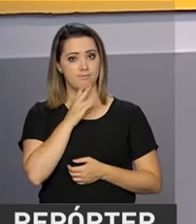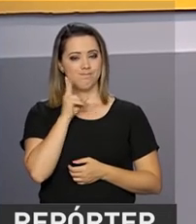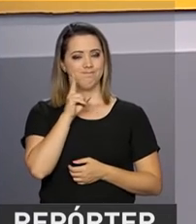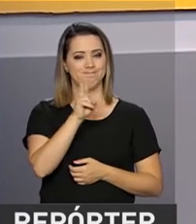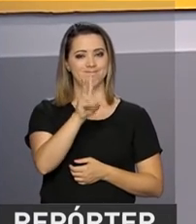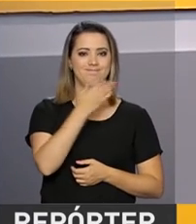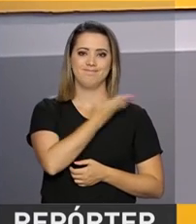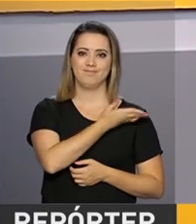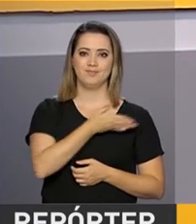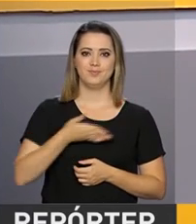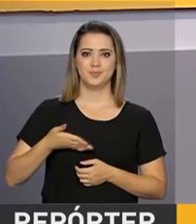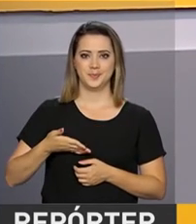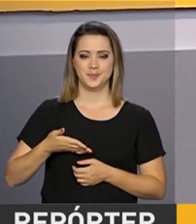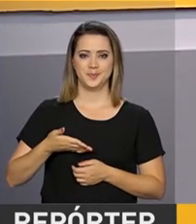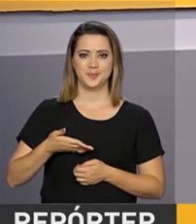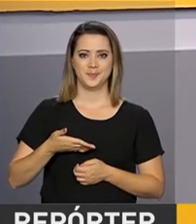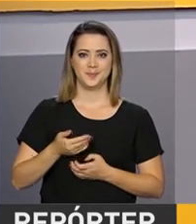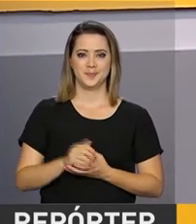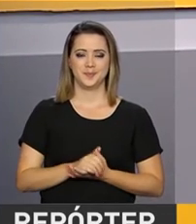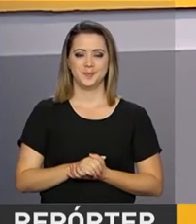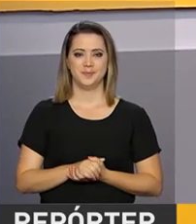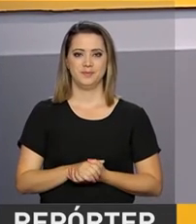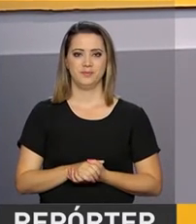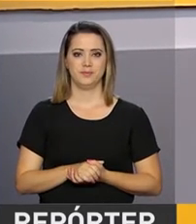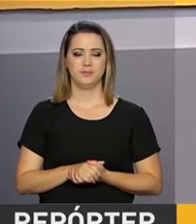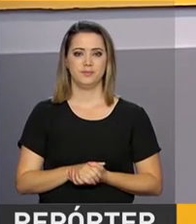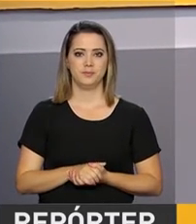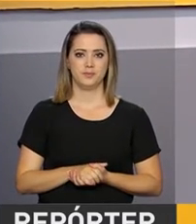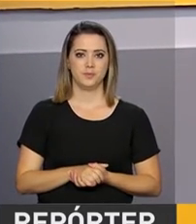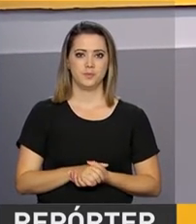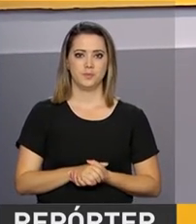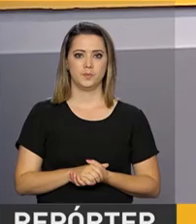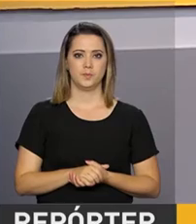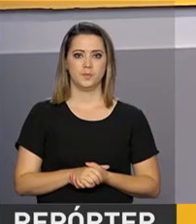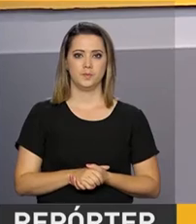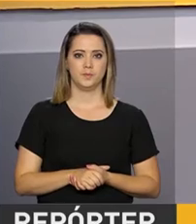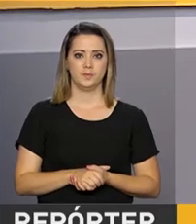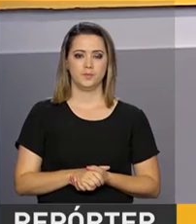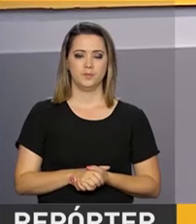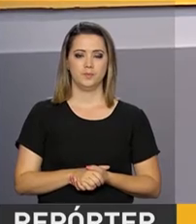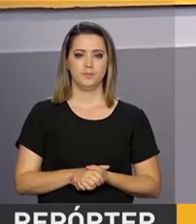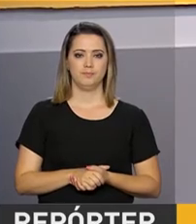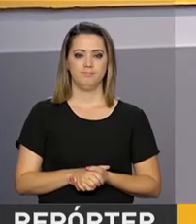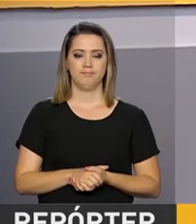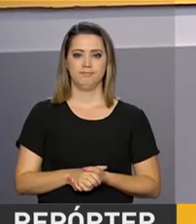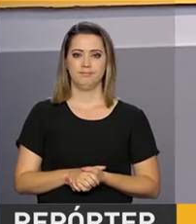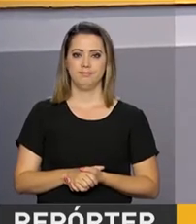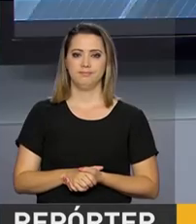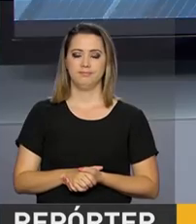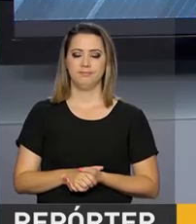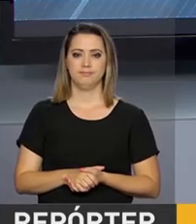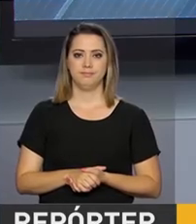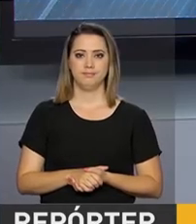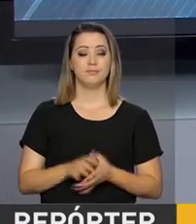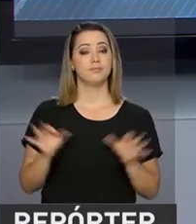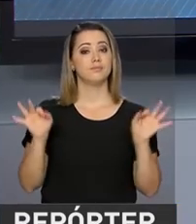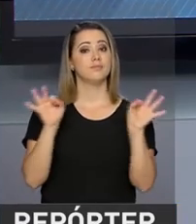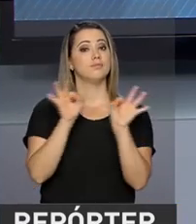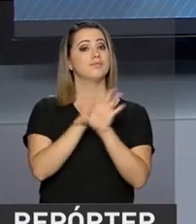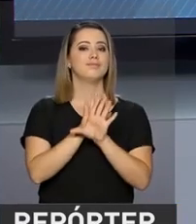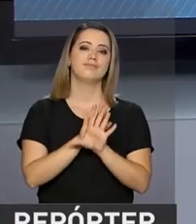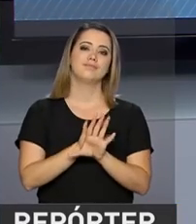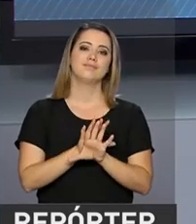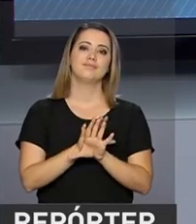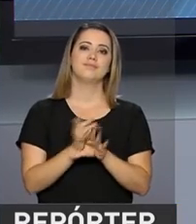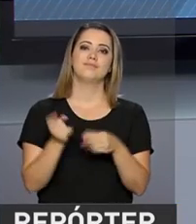é só acessar www.renault.tv reagiu ponto com.br o repórter